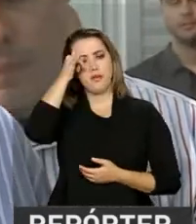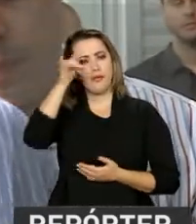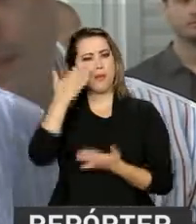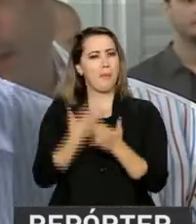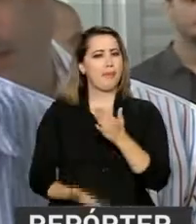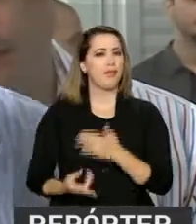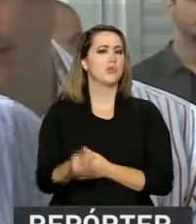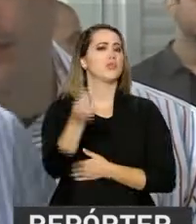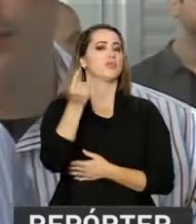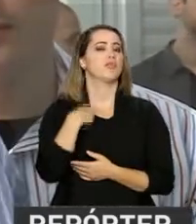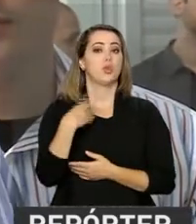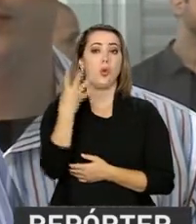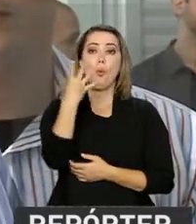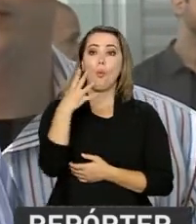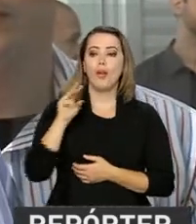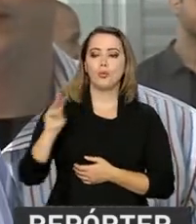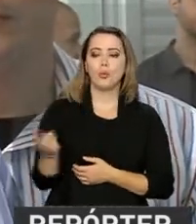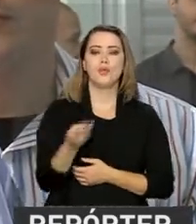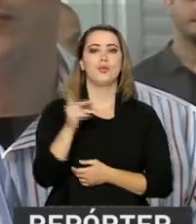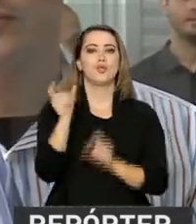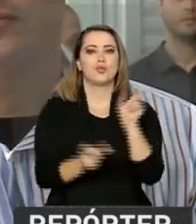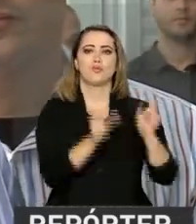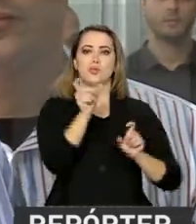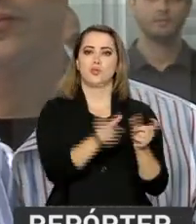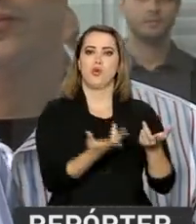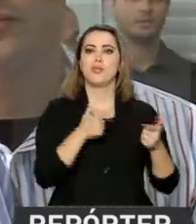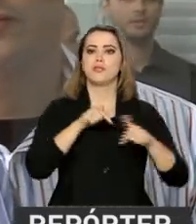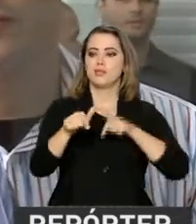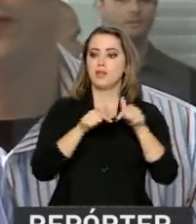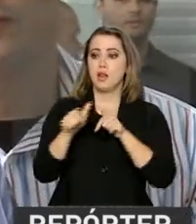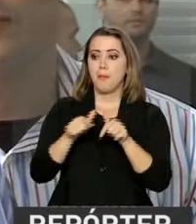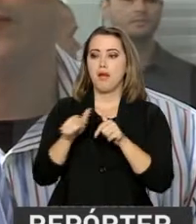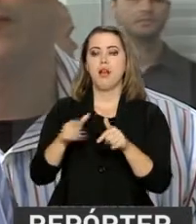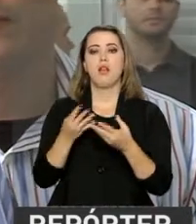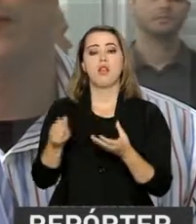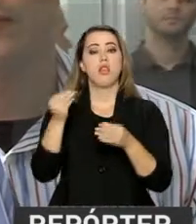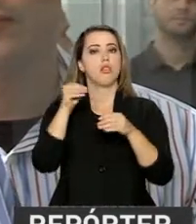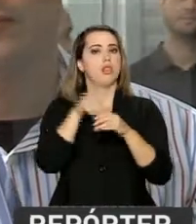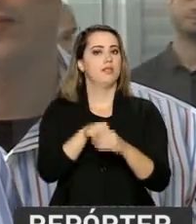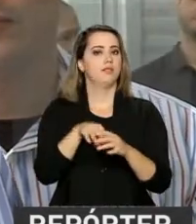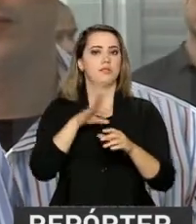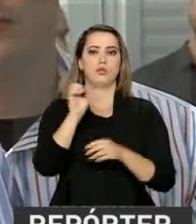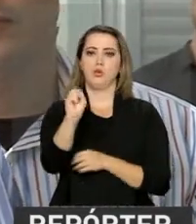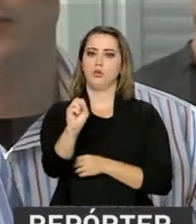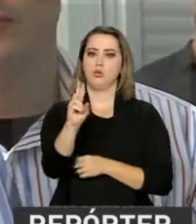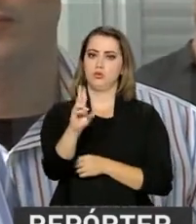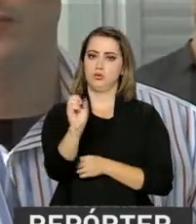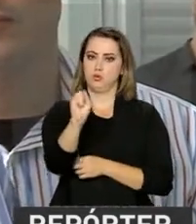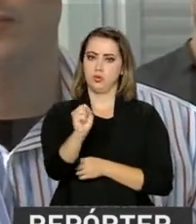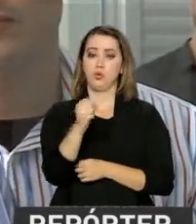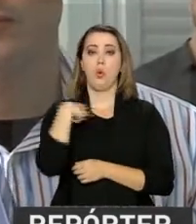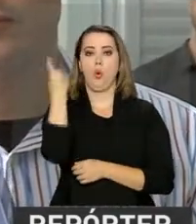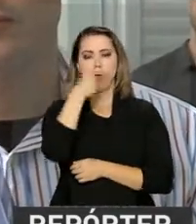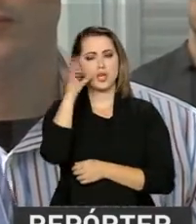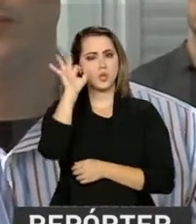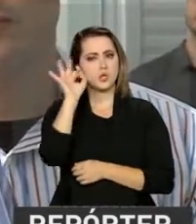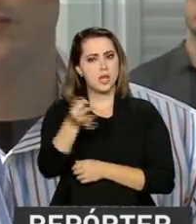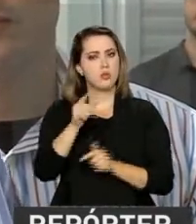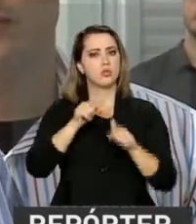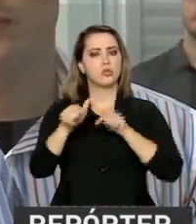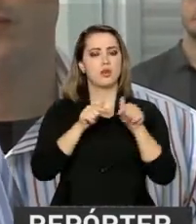e colocar os 4 milhões de servidores, colaboradores do SUS em todo o Brasil, cumprindo o seu horário de